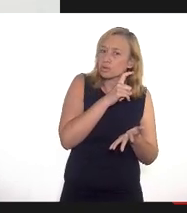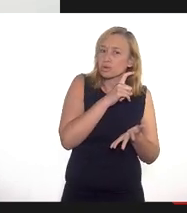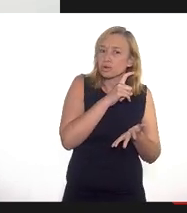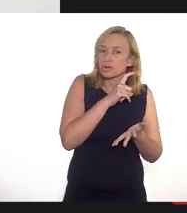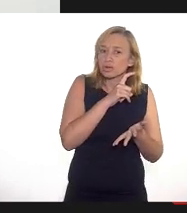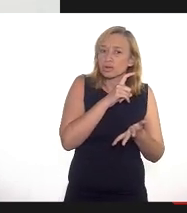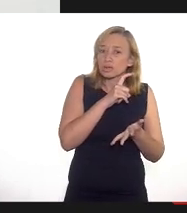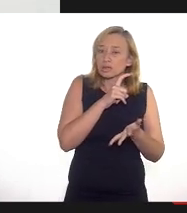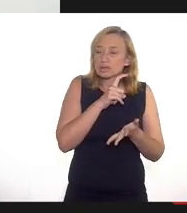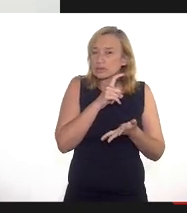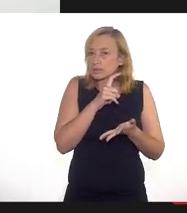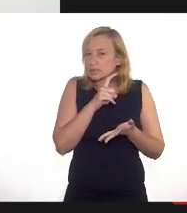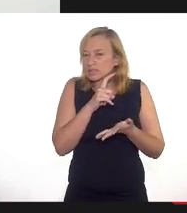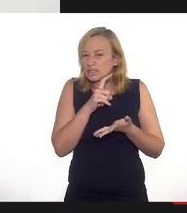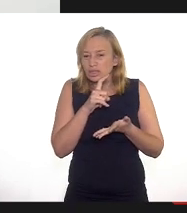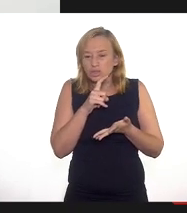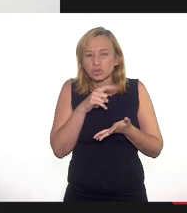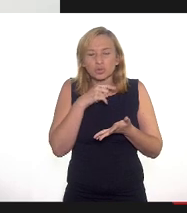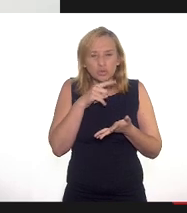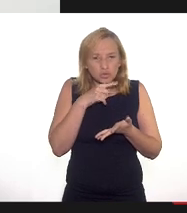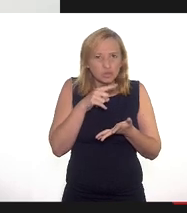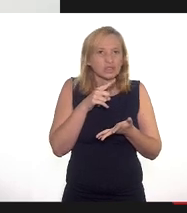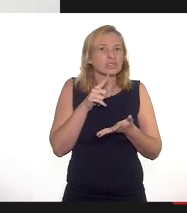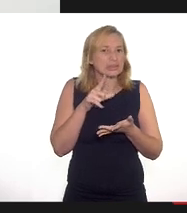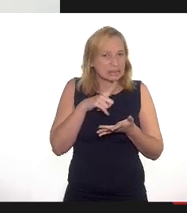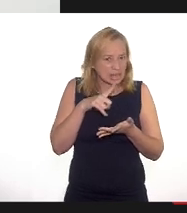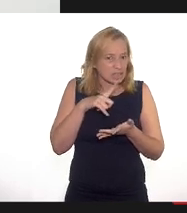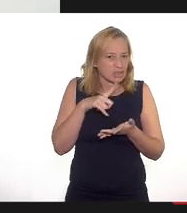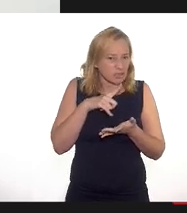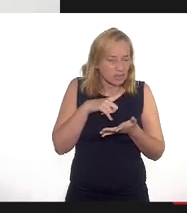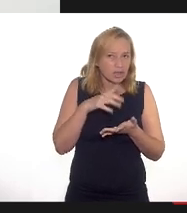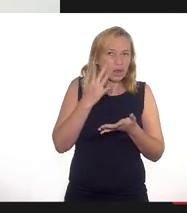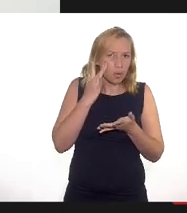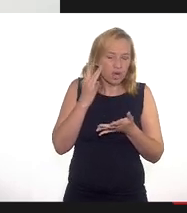com muitas incertezas. Isso eu acho que foi o que atrapalhou mais, né? Eu estava numa